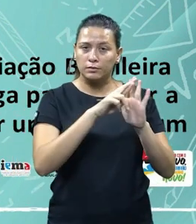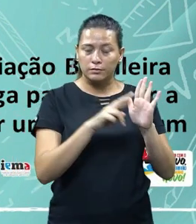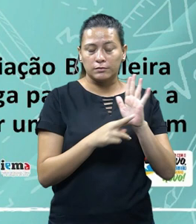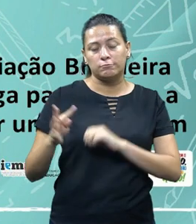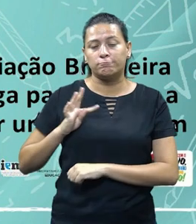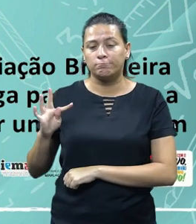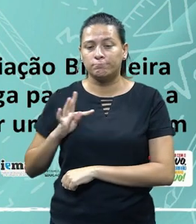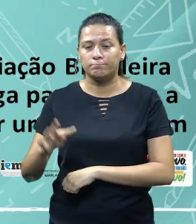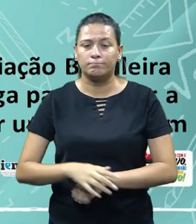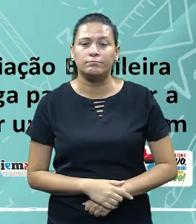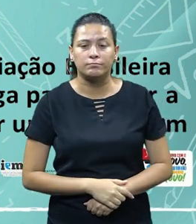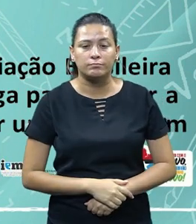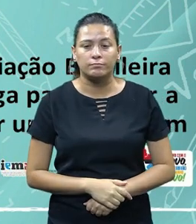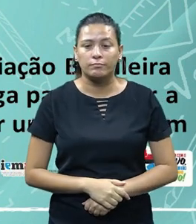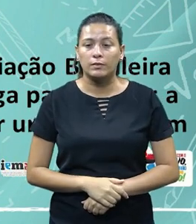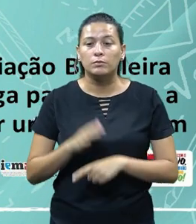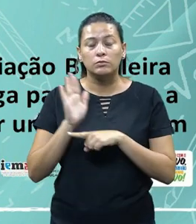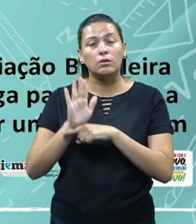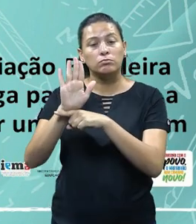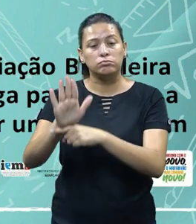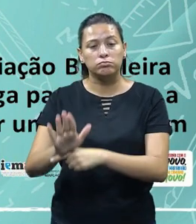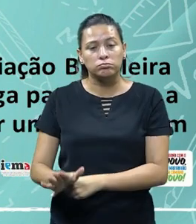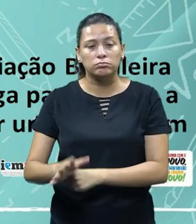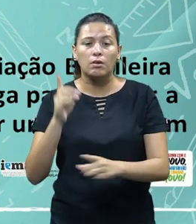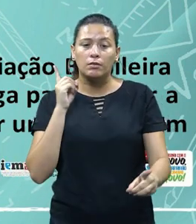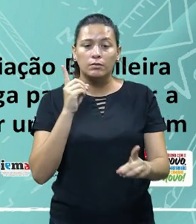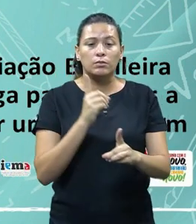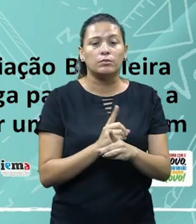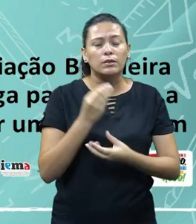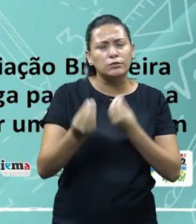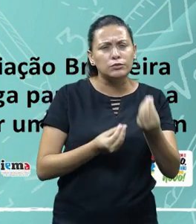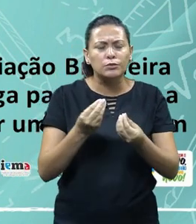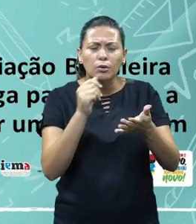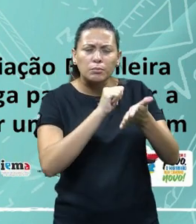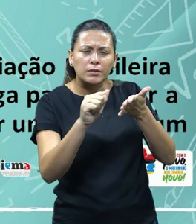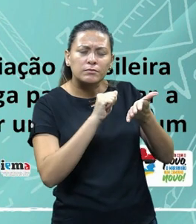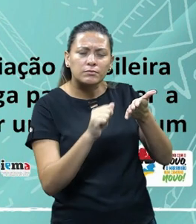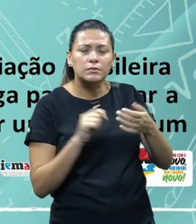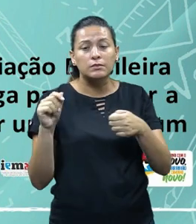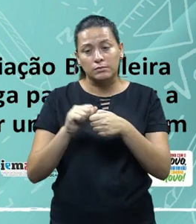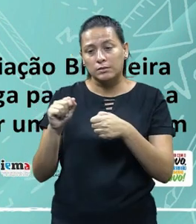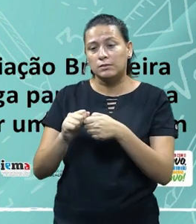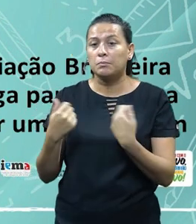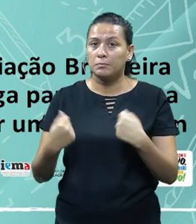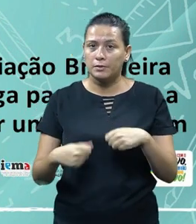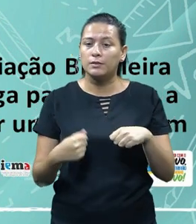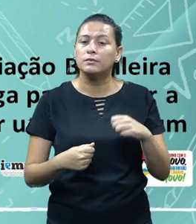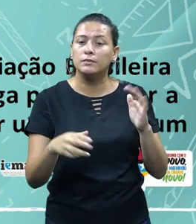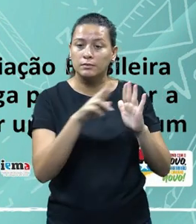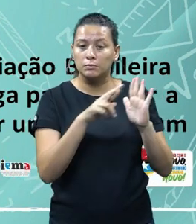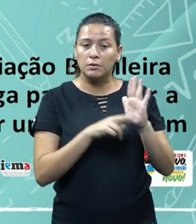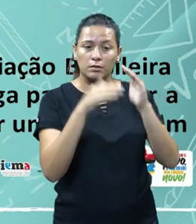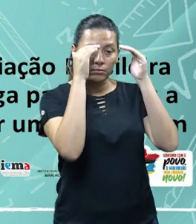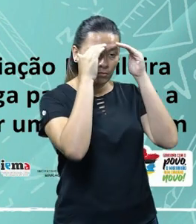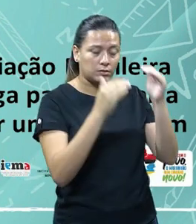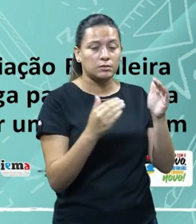técnicas a ABNT ela pode ser uma mão amiga para ajudar a encar o seu jeito de fazer as suas fichas precisa